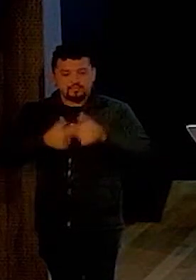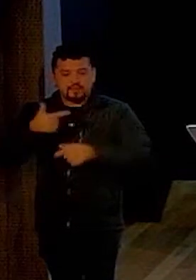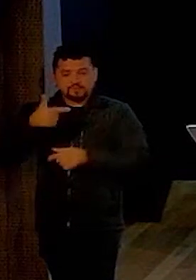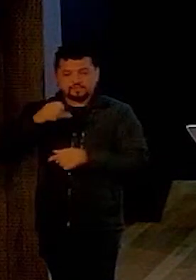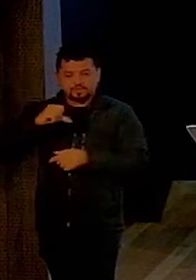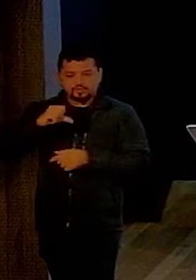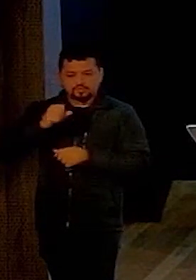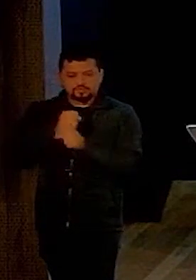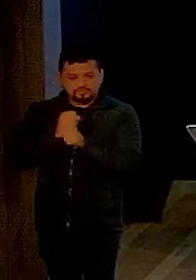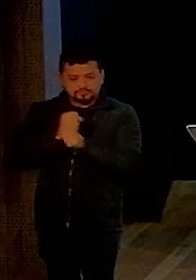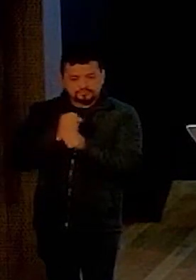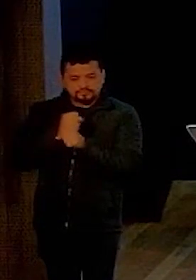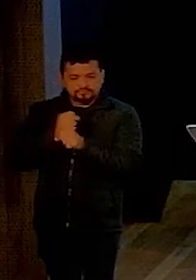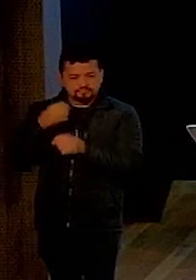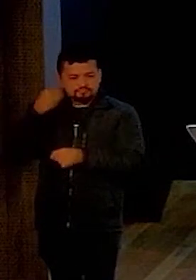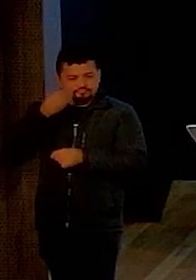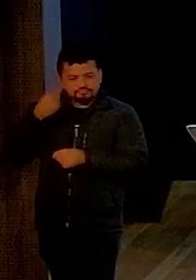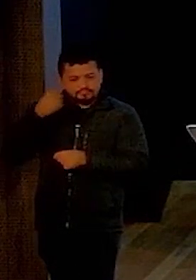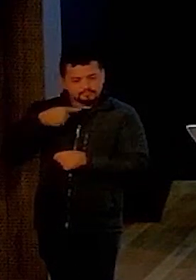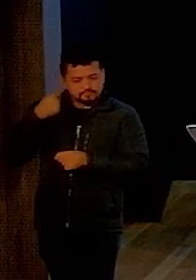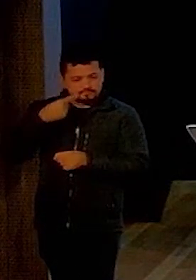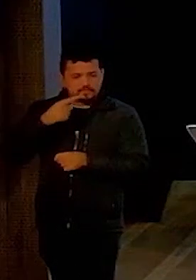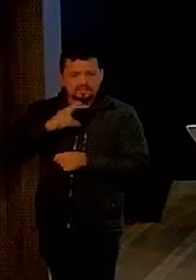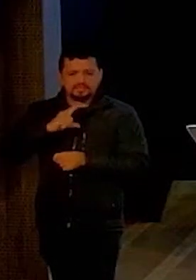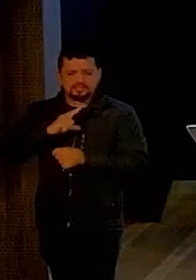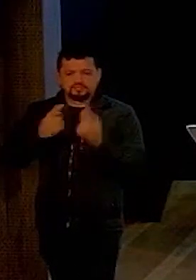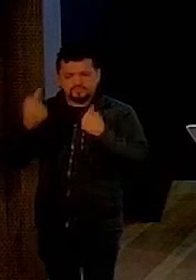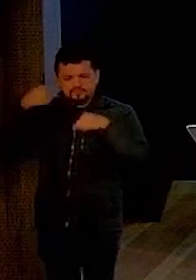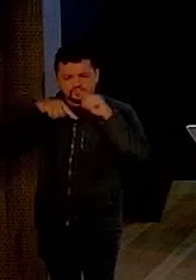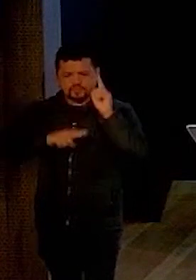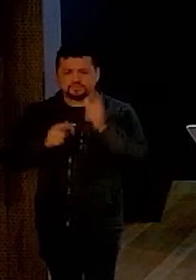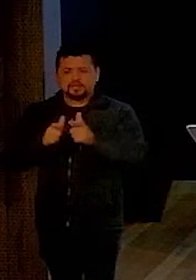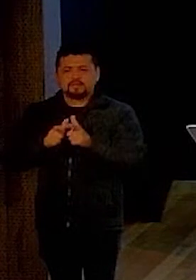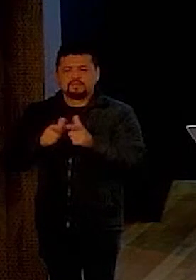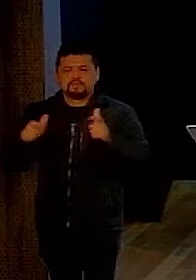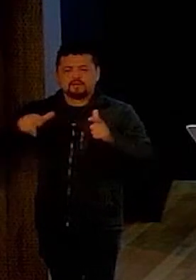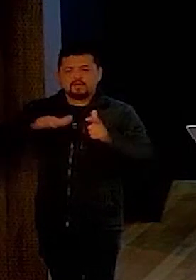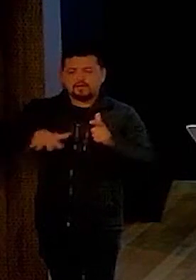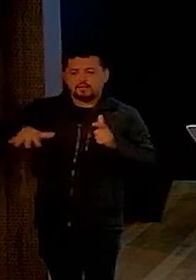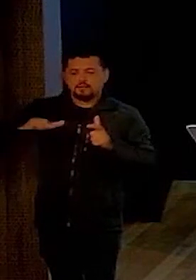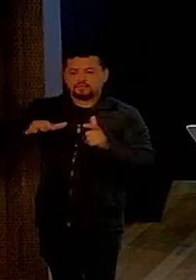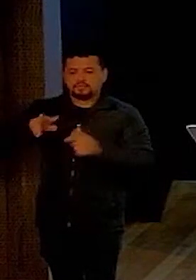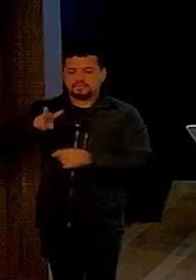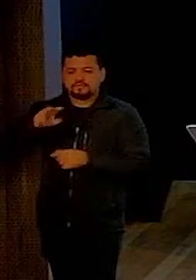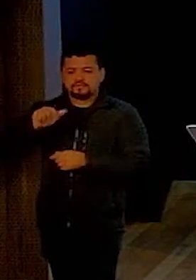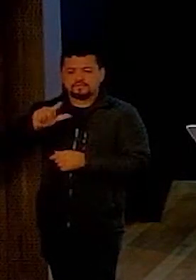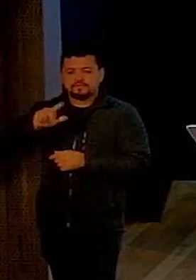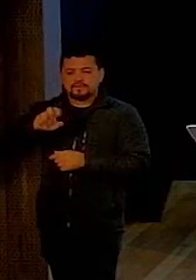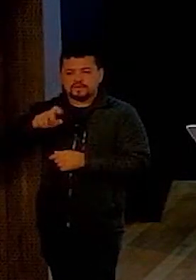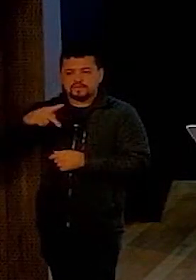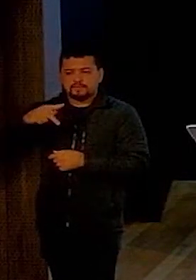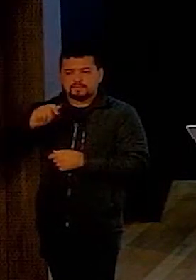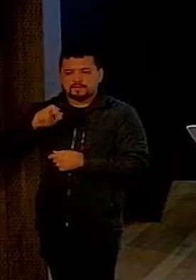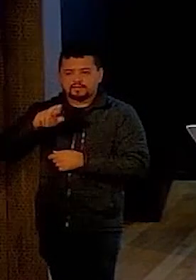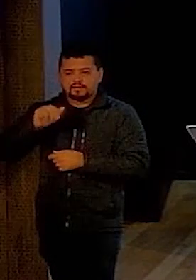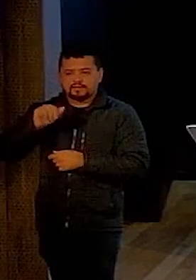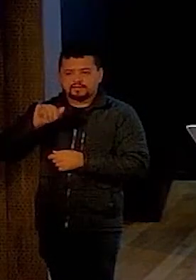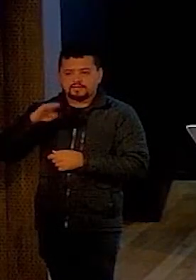tive uma ascensão profissional muito grande na região do Vale do Paraíba e